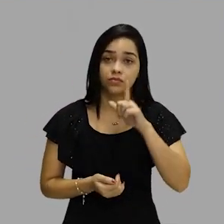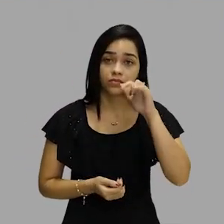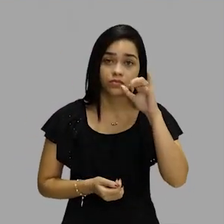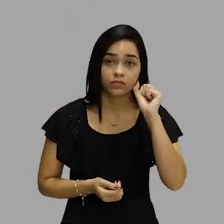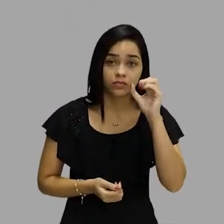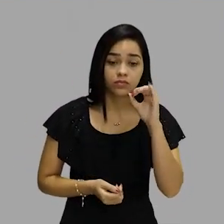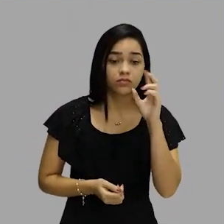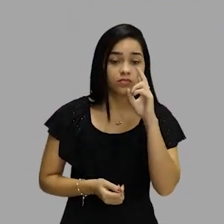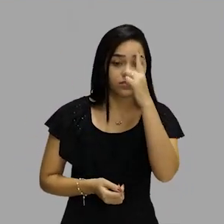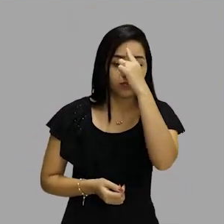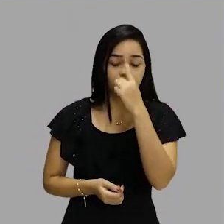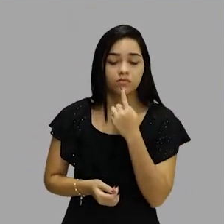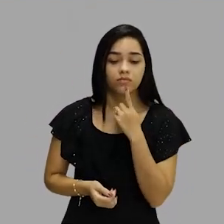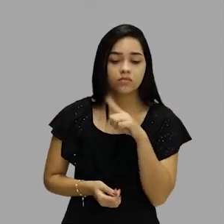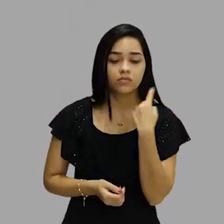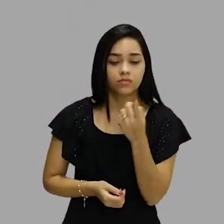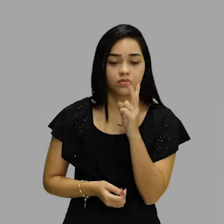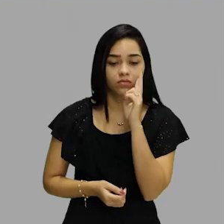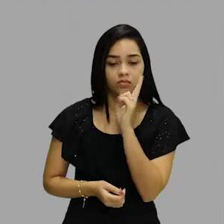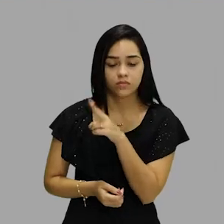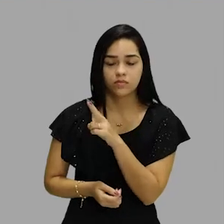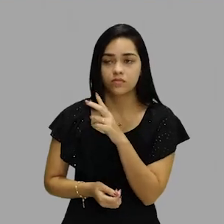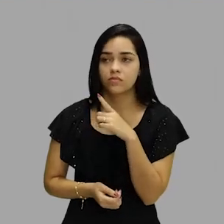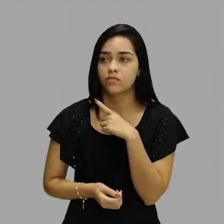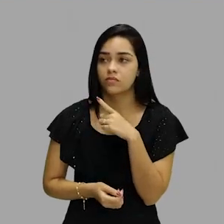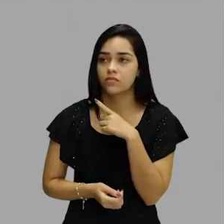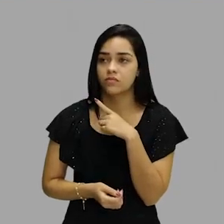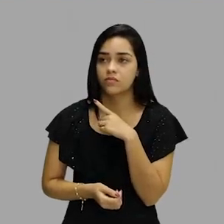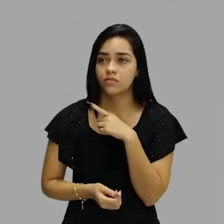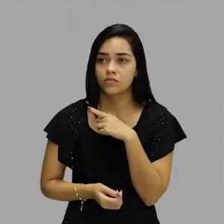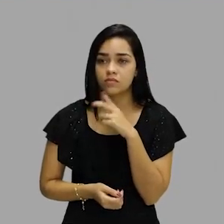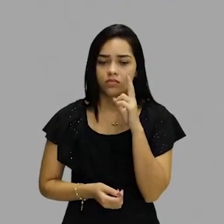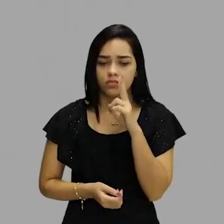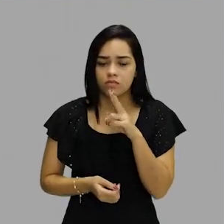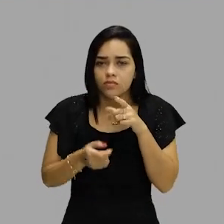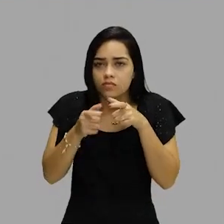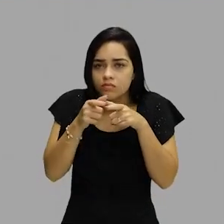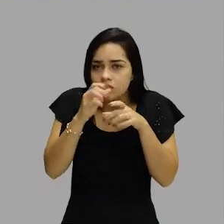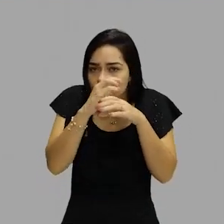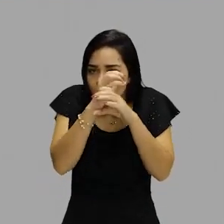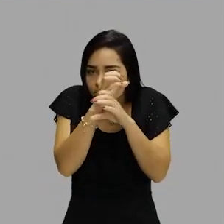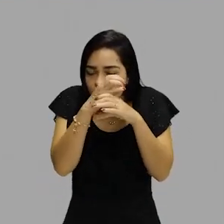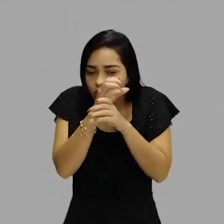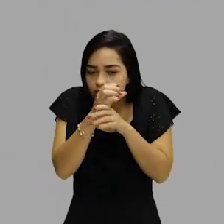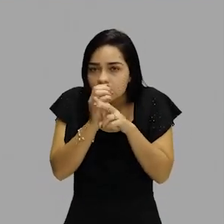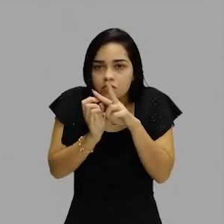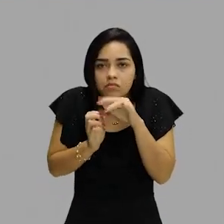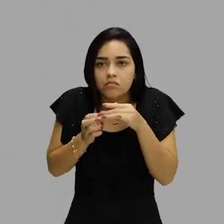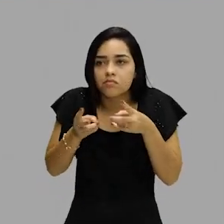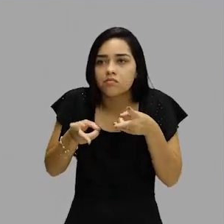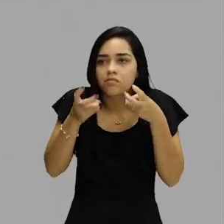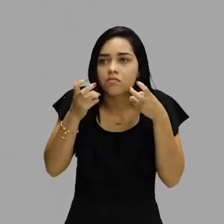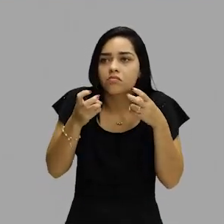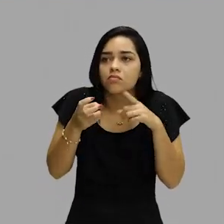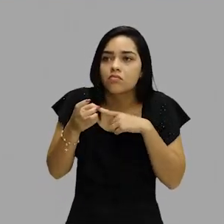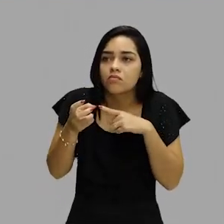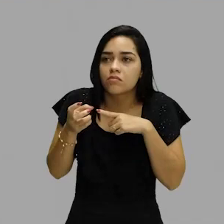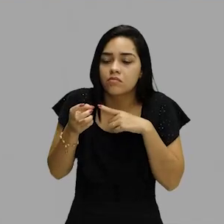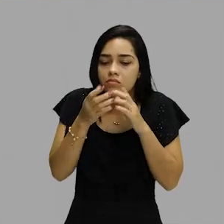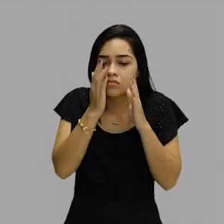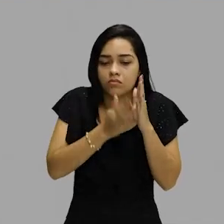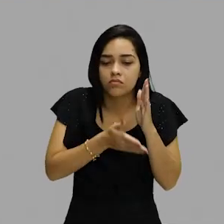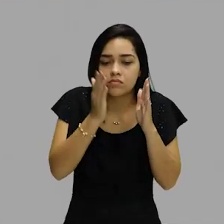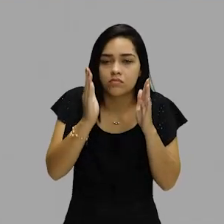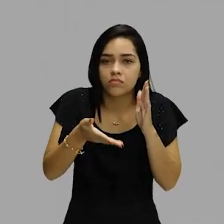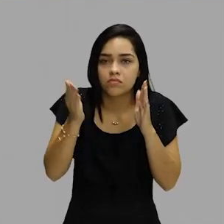liso, se nós pegarmos uma célula dessa e olhar mais de perto, nós não vamos perceber que elas possuem faixas